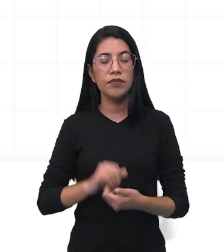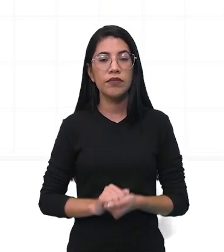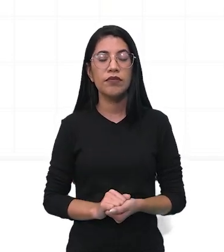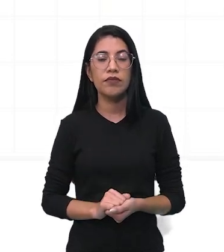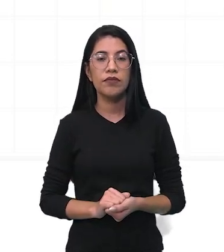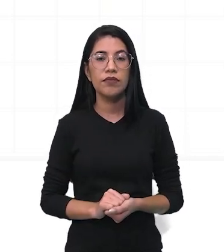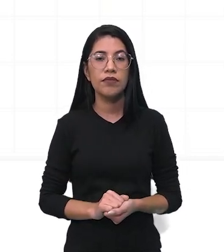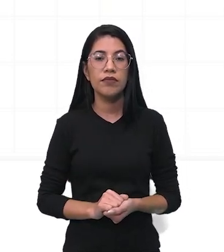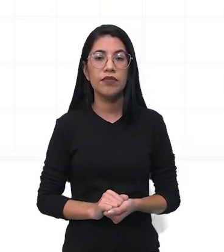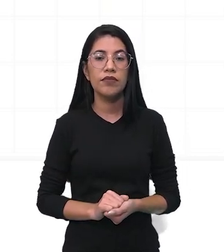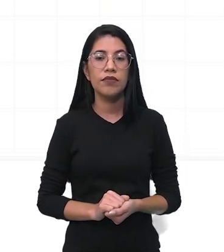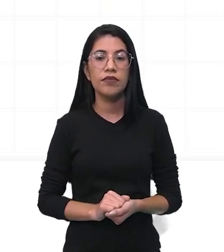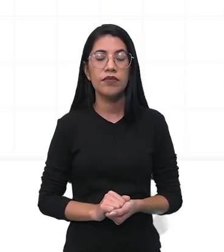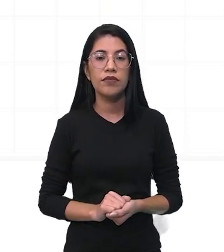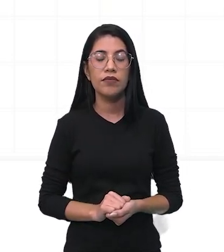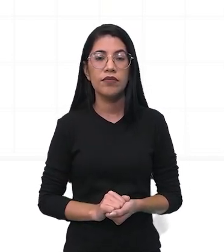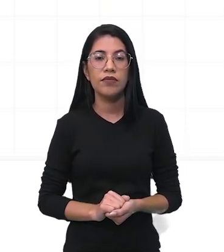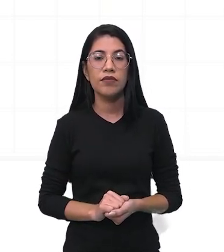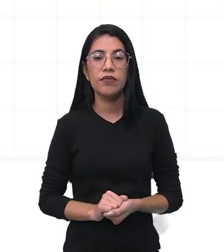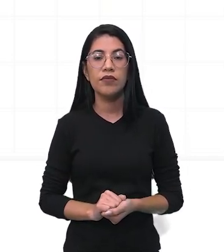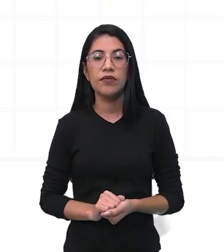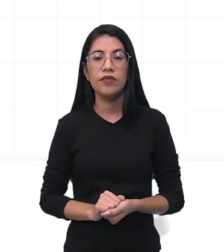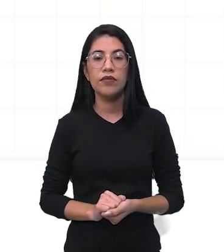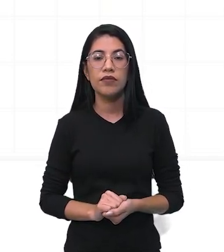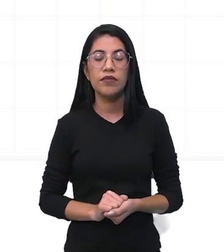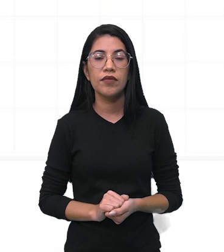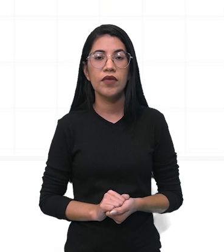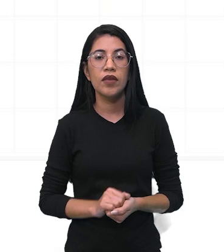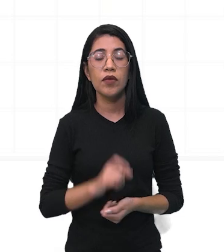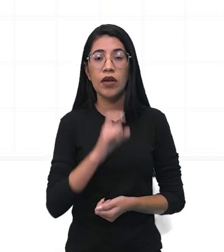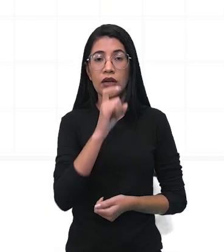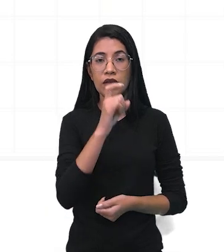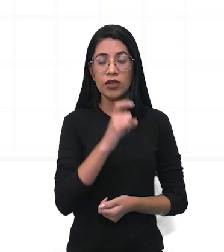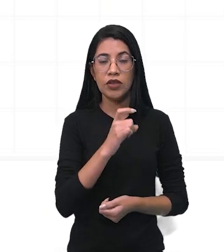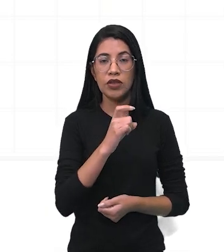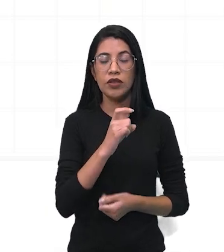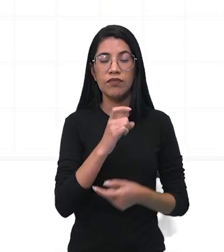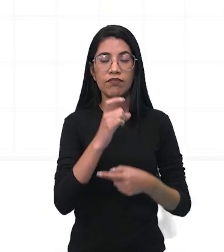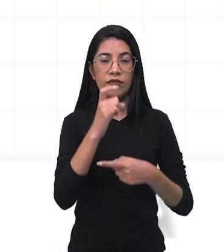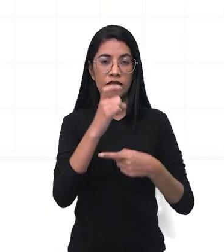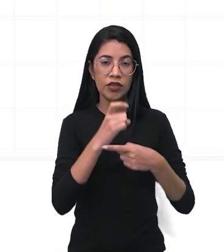que vai ficar x sobre 54